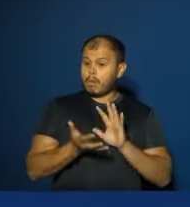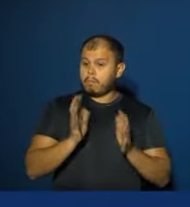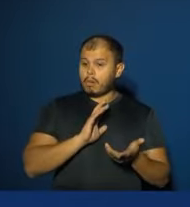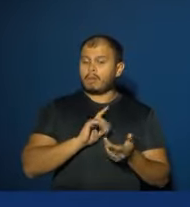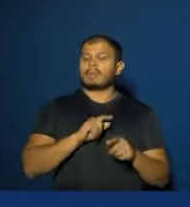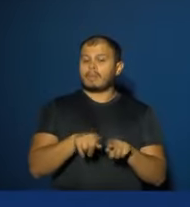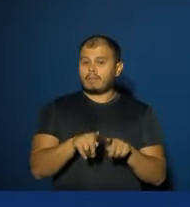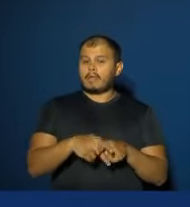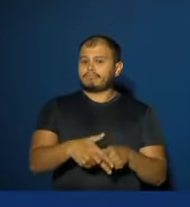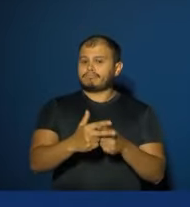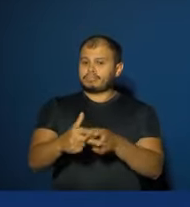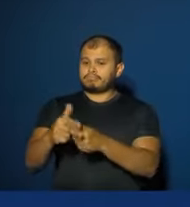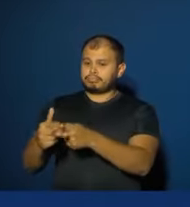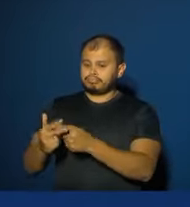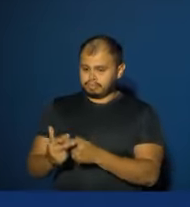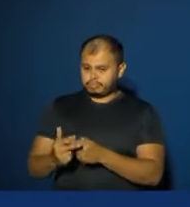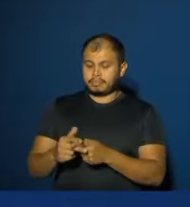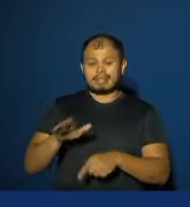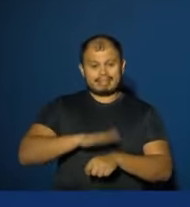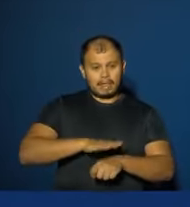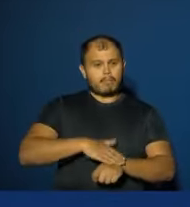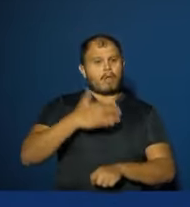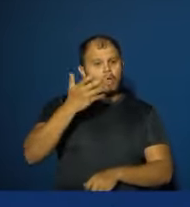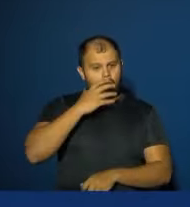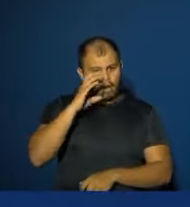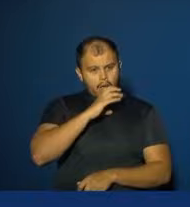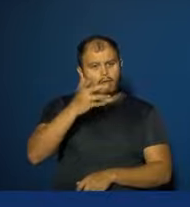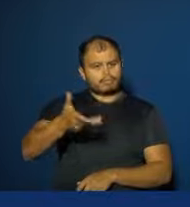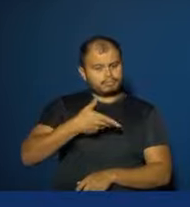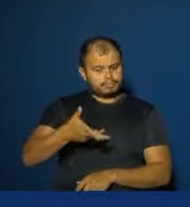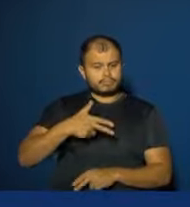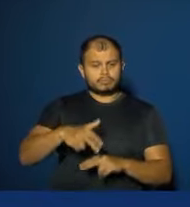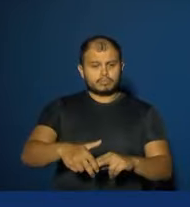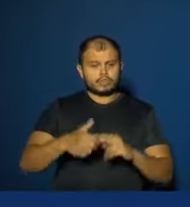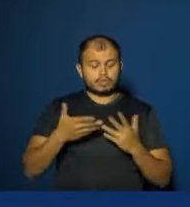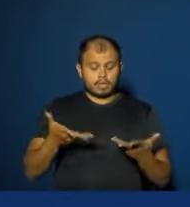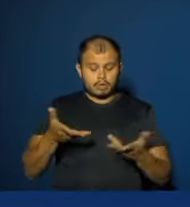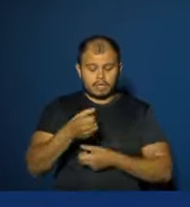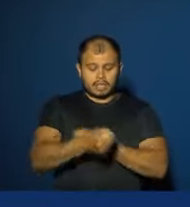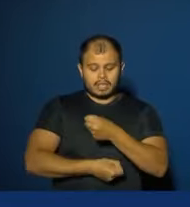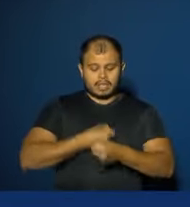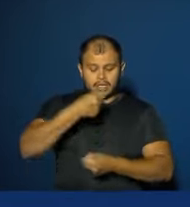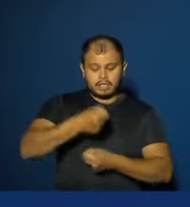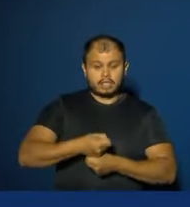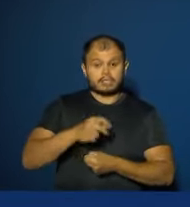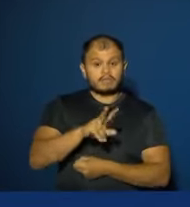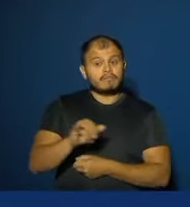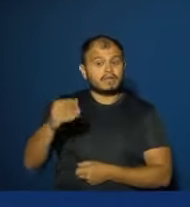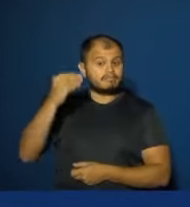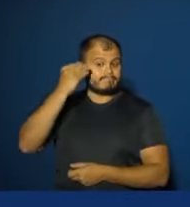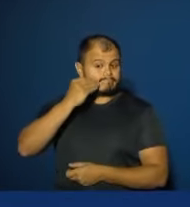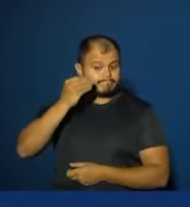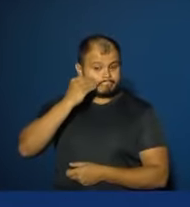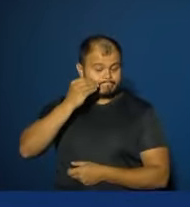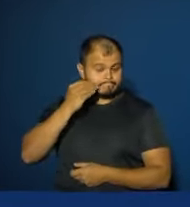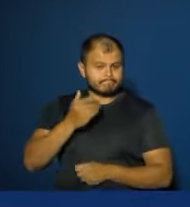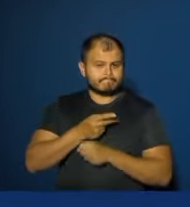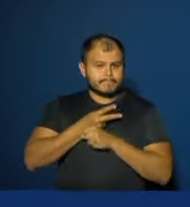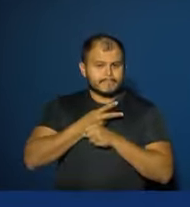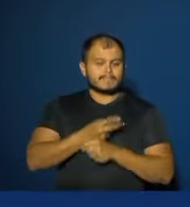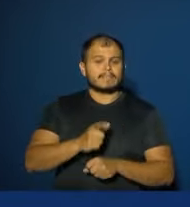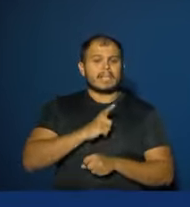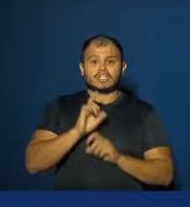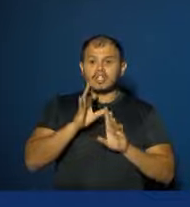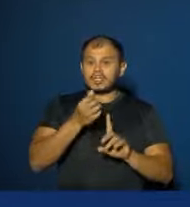tempo passa rápido e nós buscaremos, portanto, neste ano, que temos um ano de